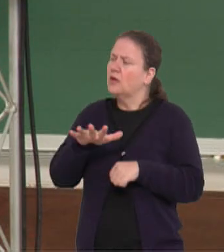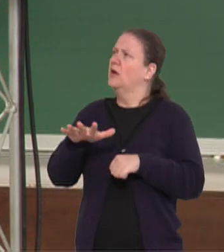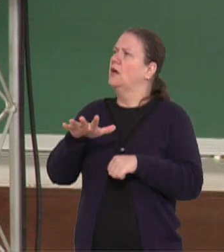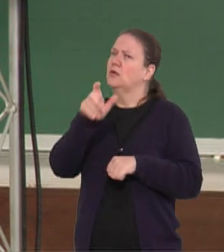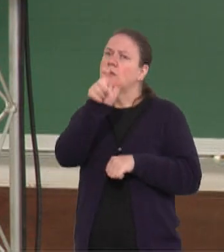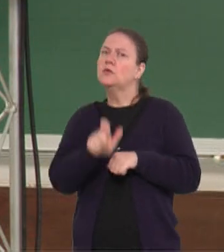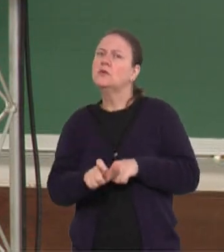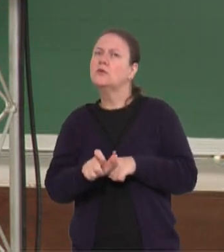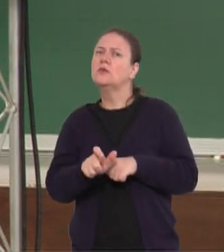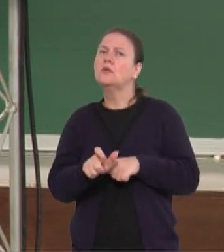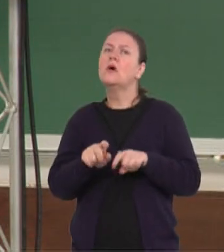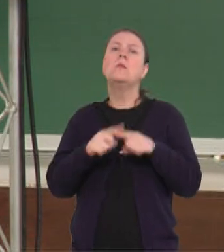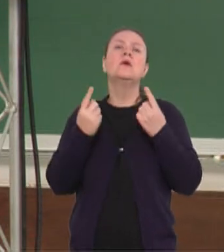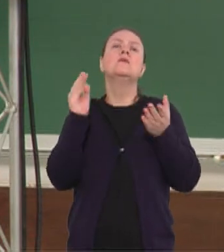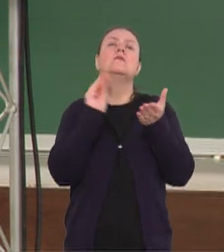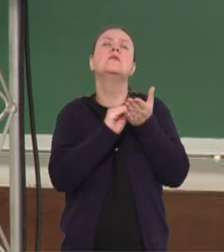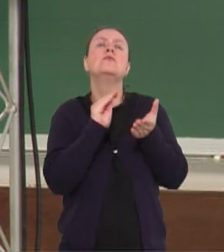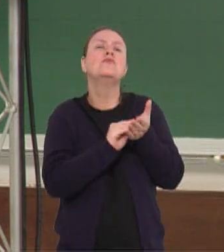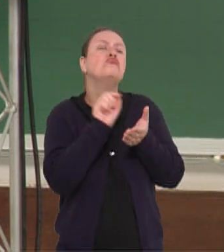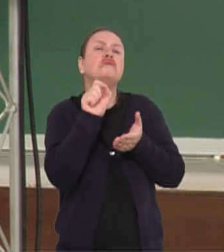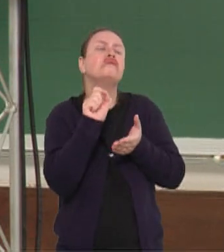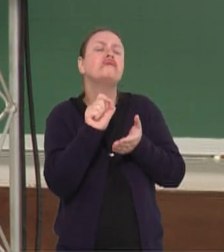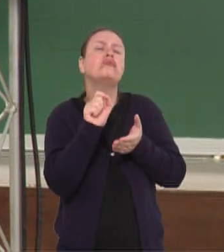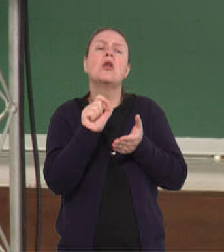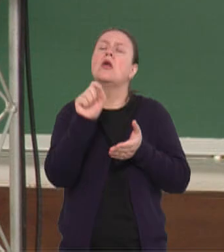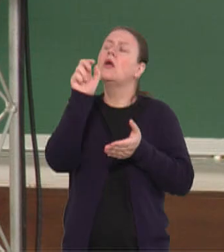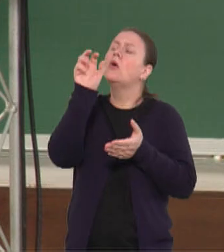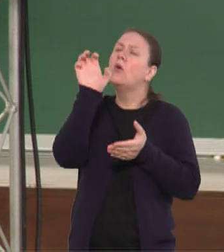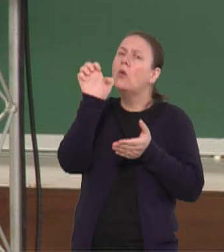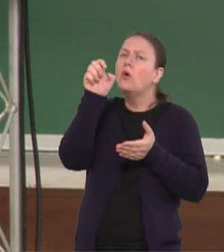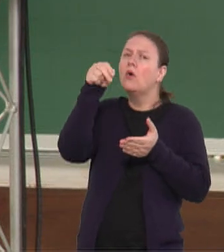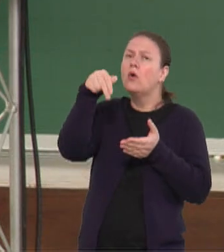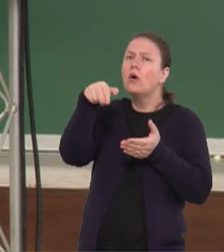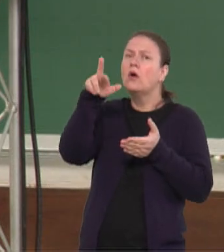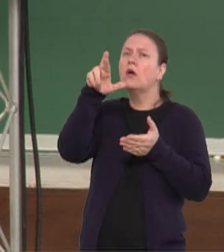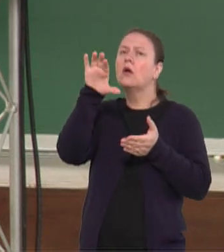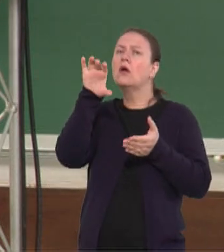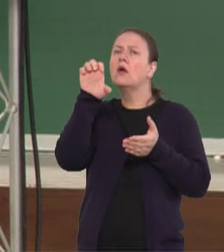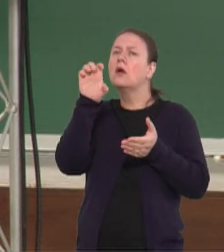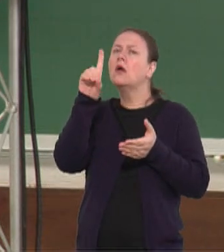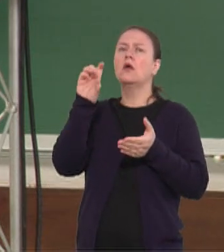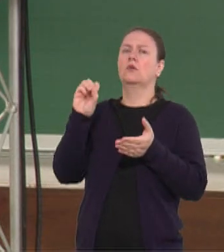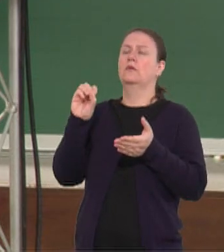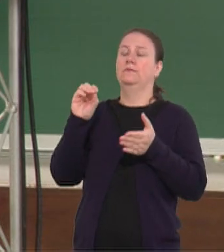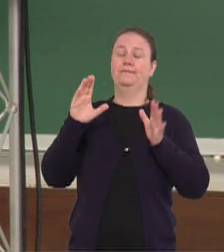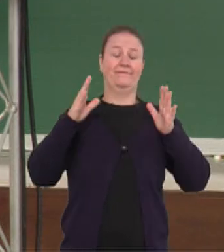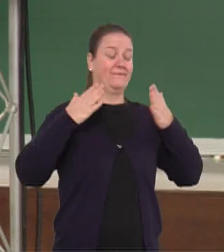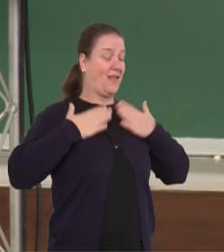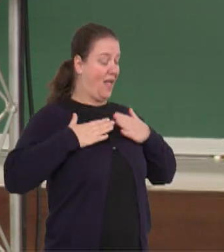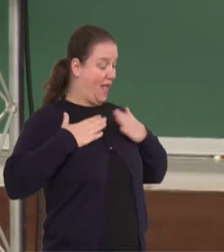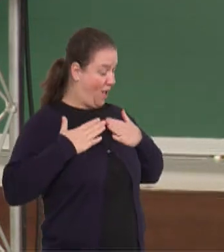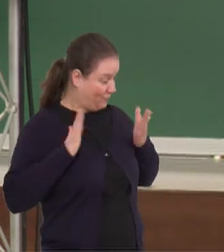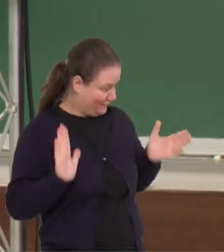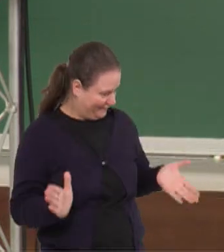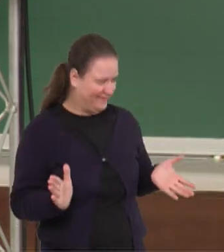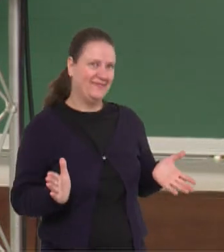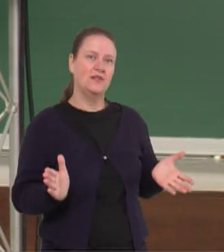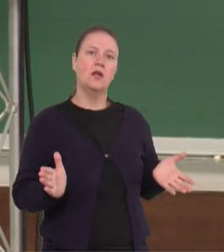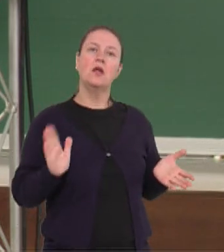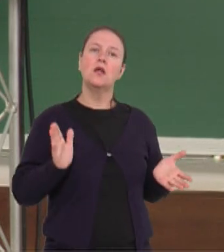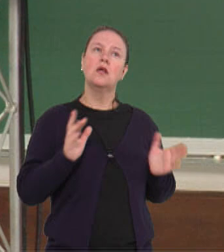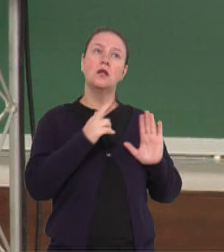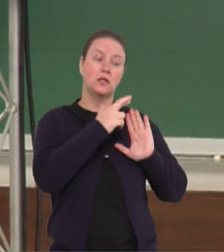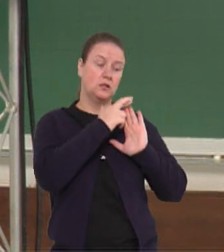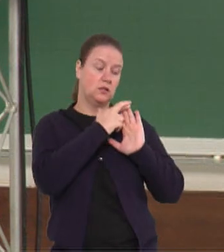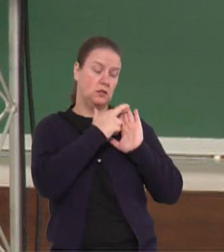nunca fala do enredo? Sabe por quê? Porque o enredo é isso daqui é o enredo. Não, professora, essa